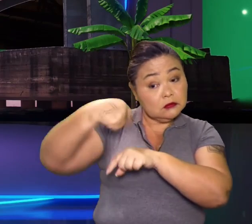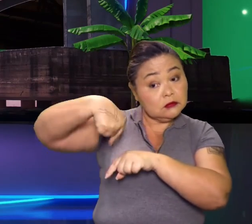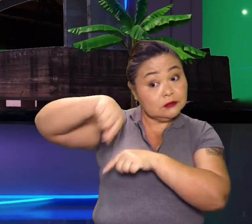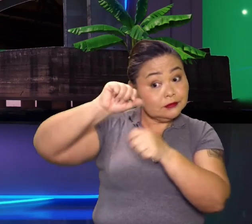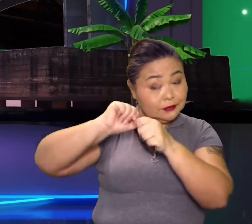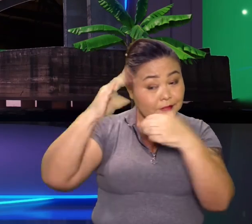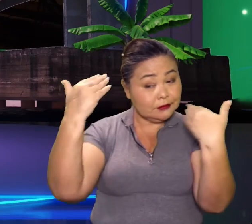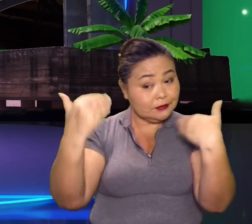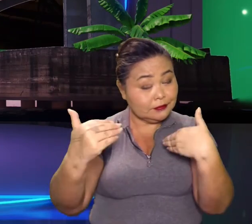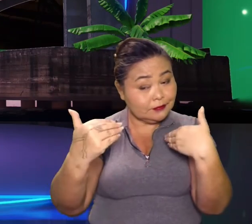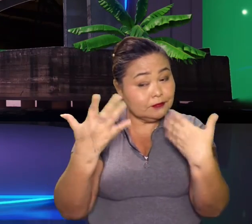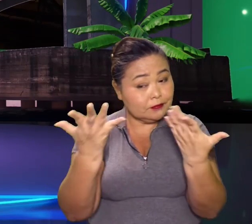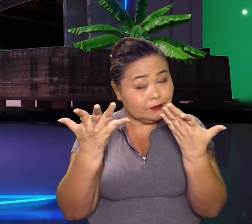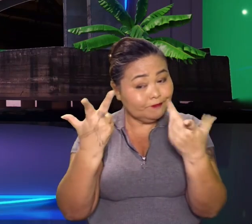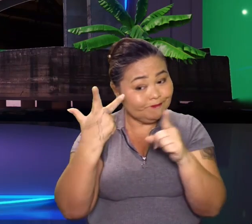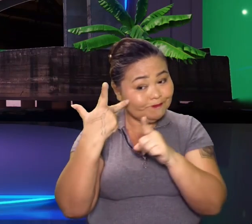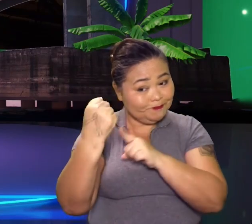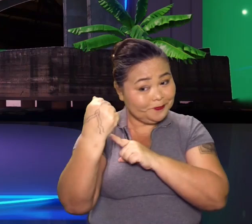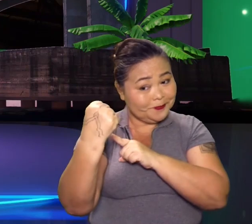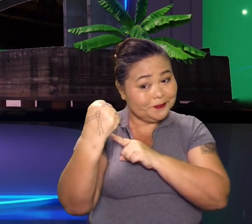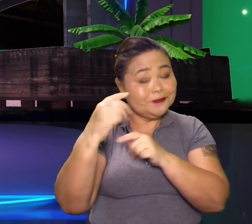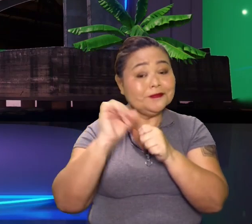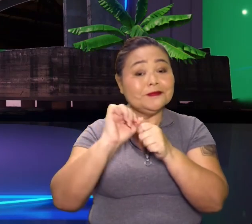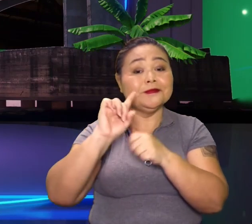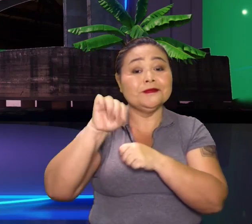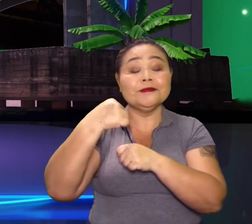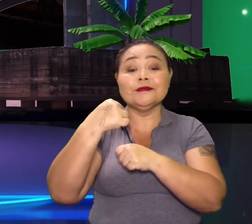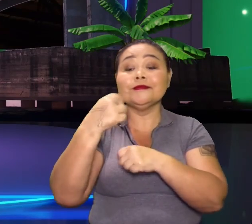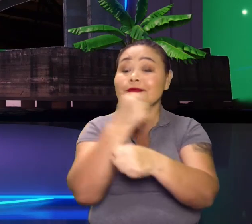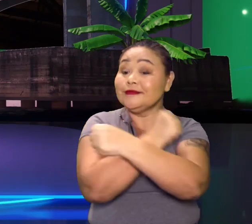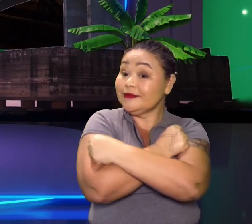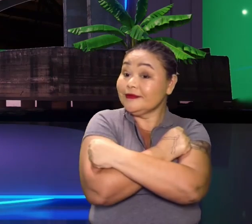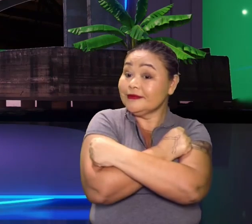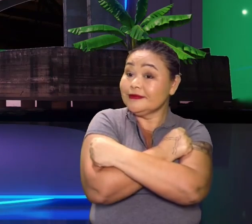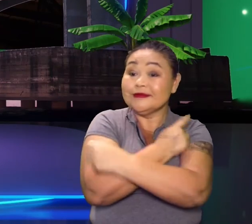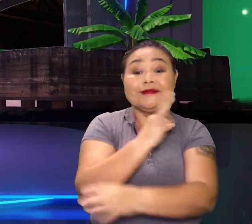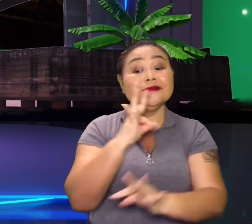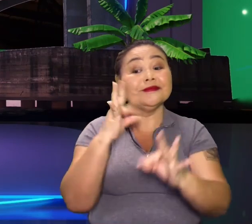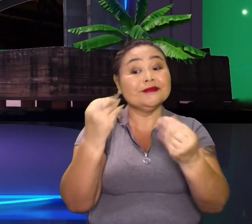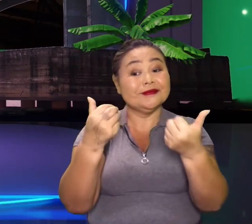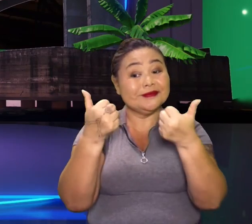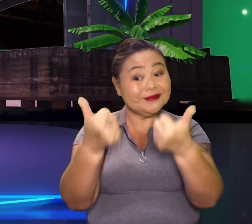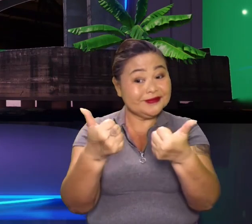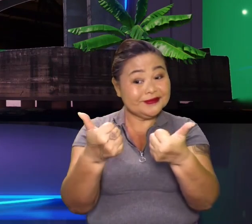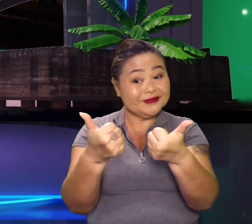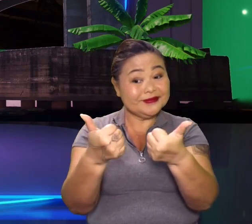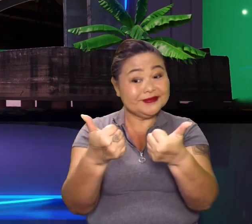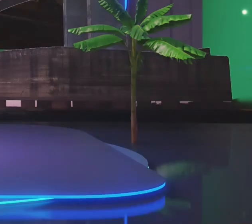fazer uma prova, desejo sucesso e um abraço para todos.